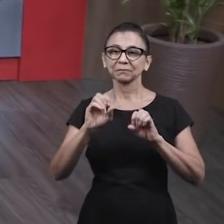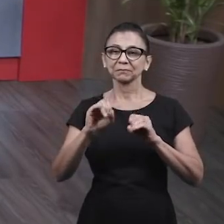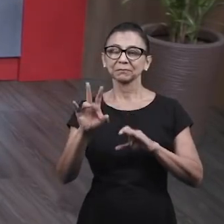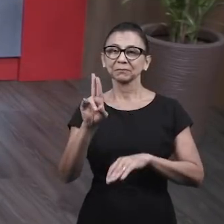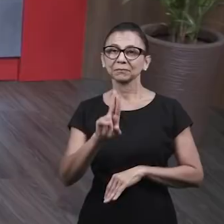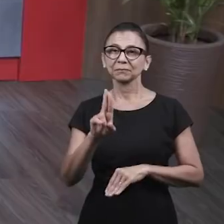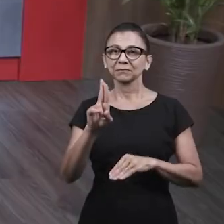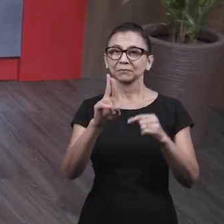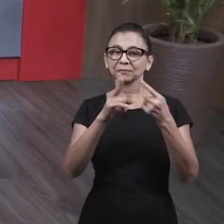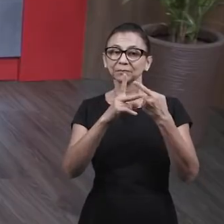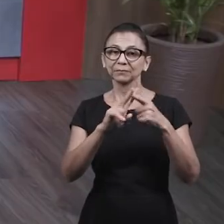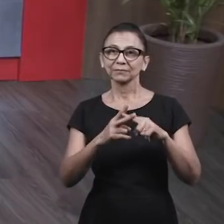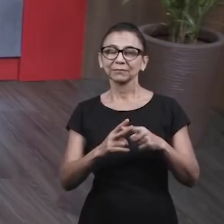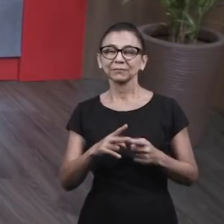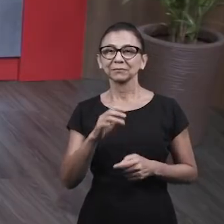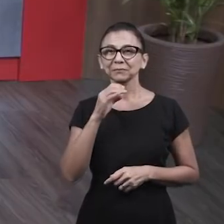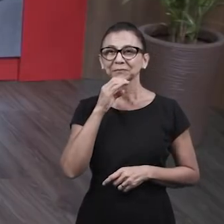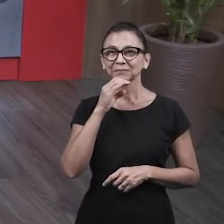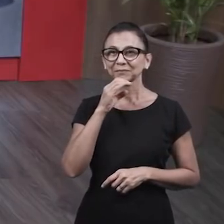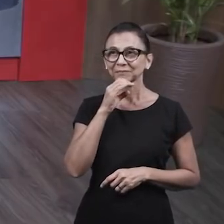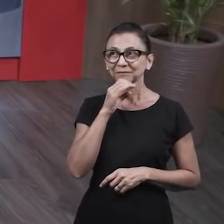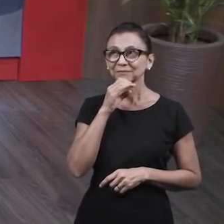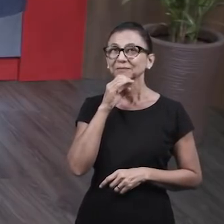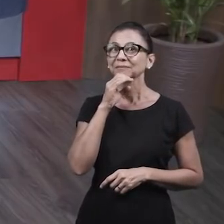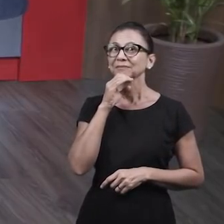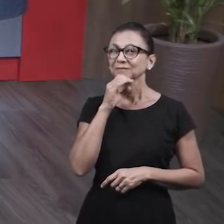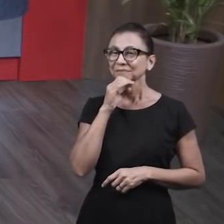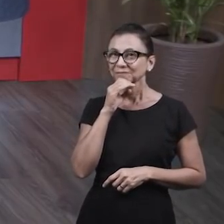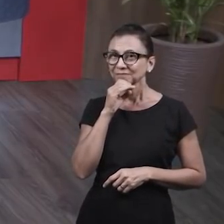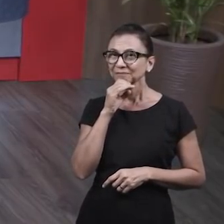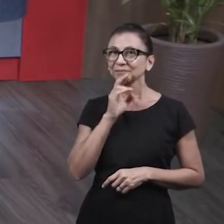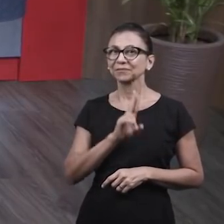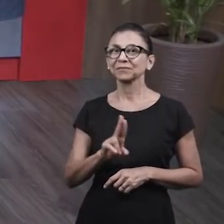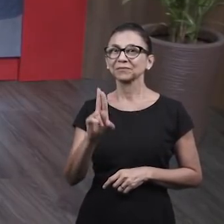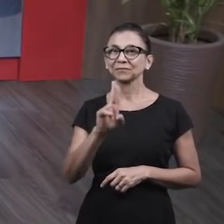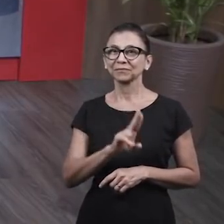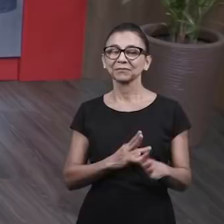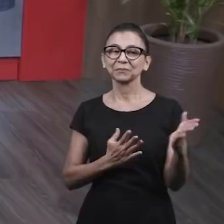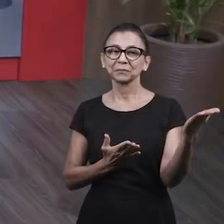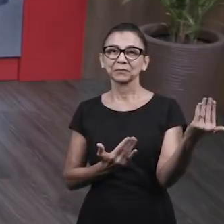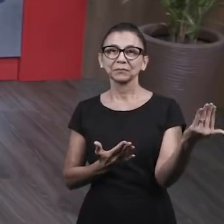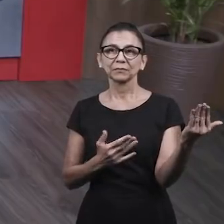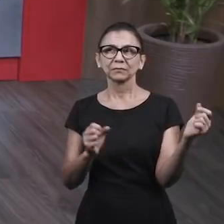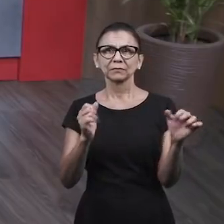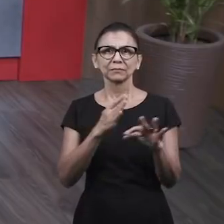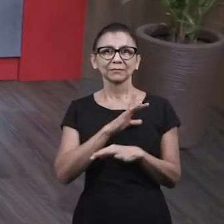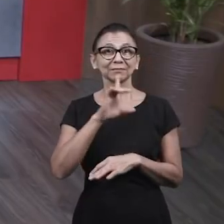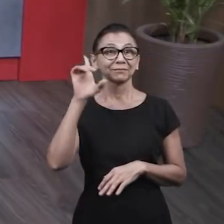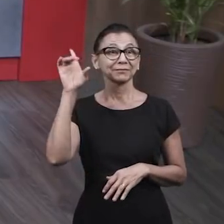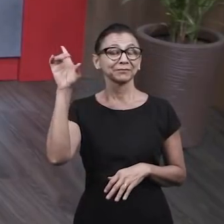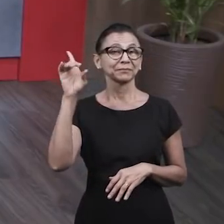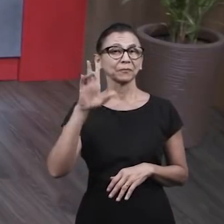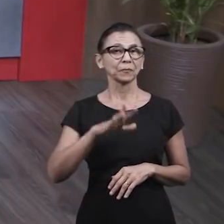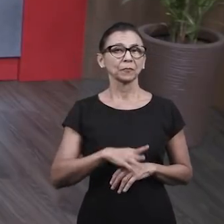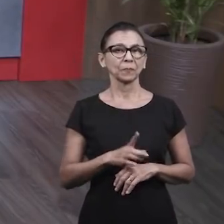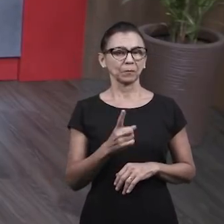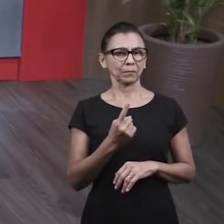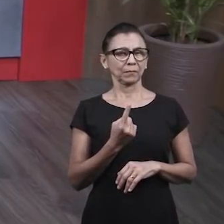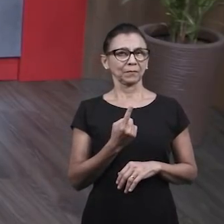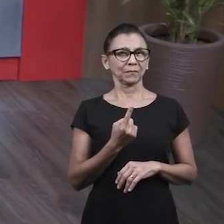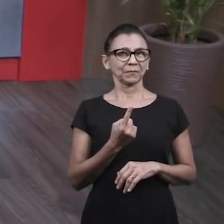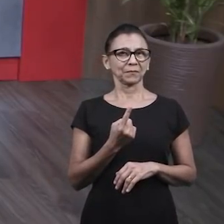E já tem cerca de 2 ou 3 meses mais ou menos que eu comecei com esse projeto na minha igreja. E já tenho colhido frutos, não só